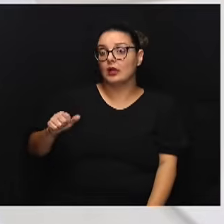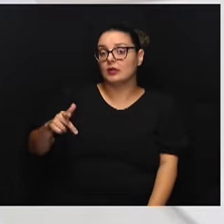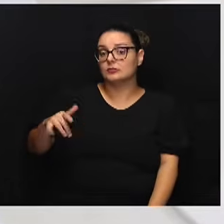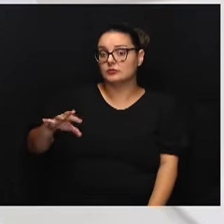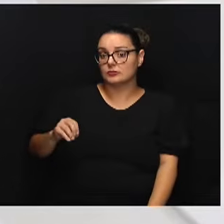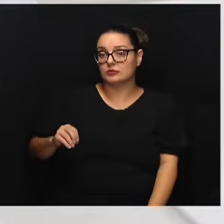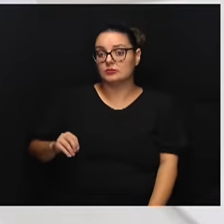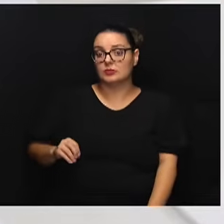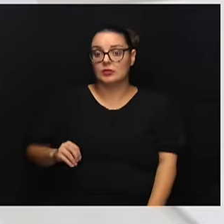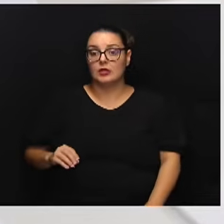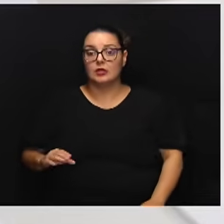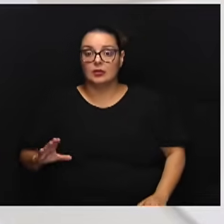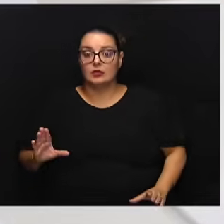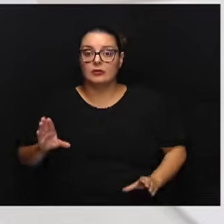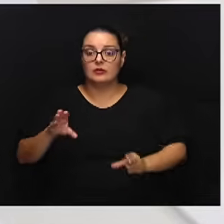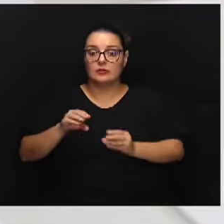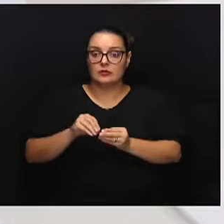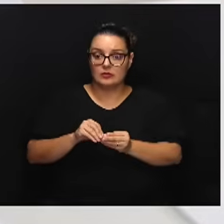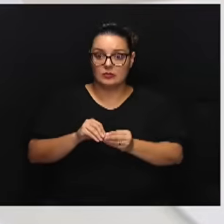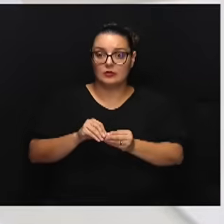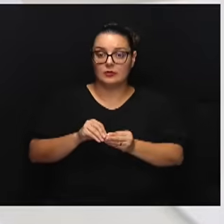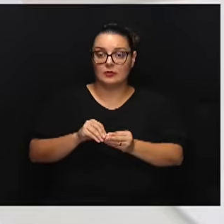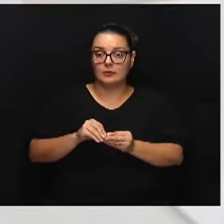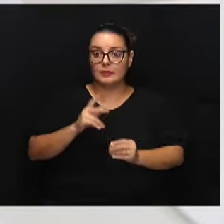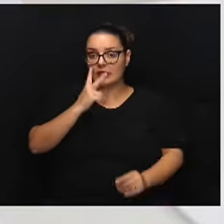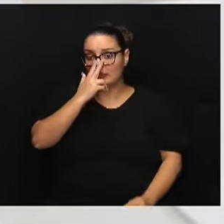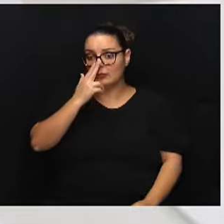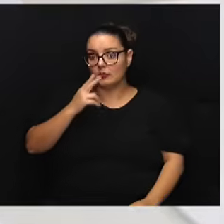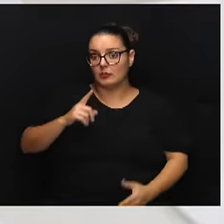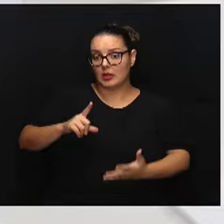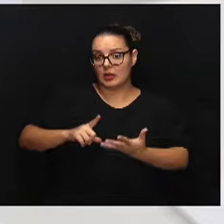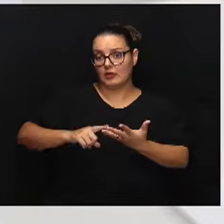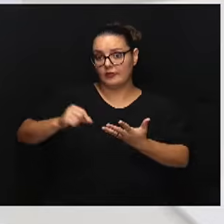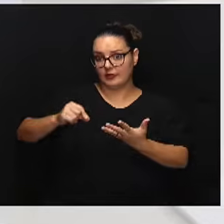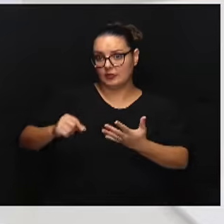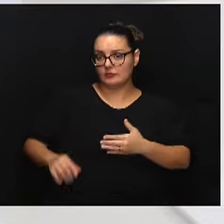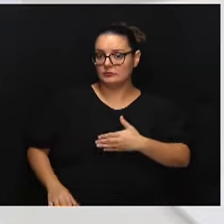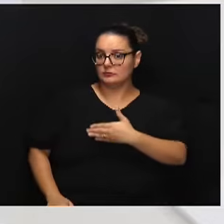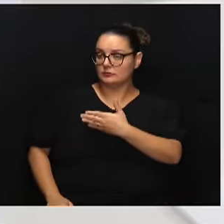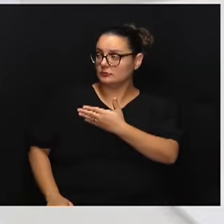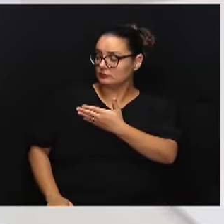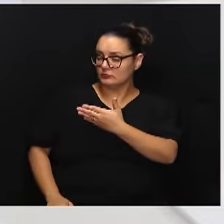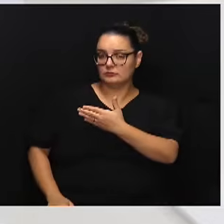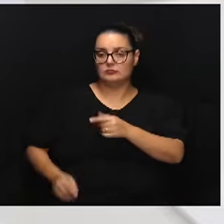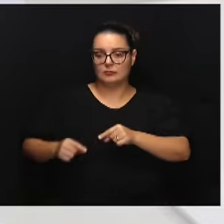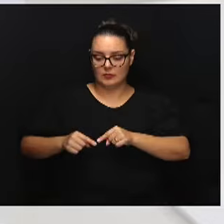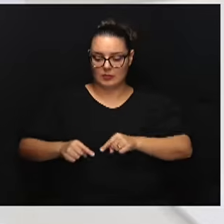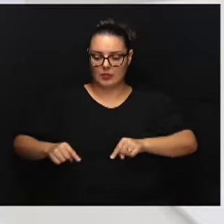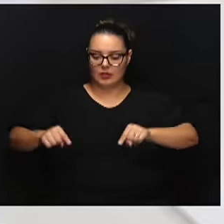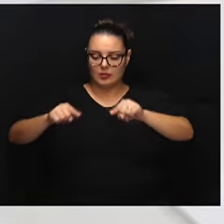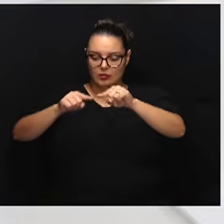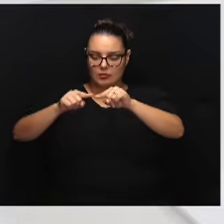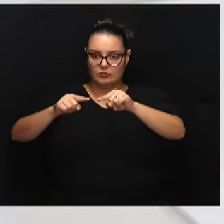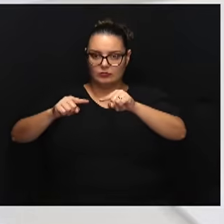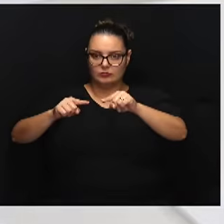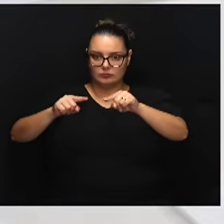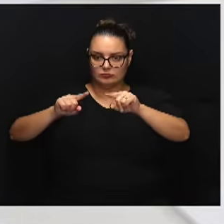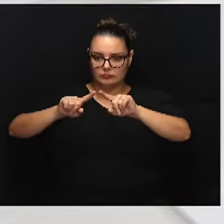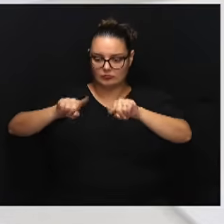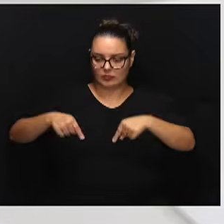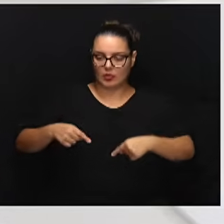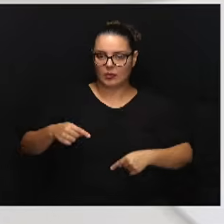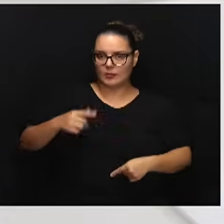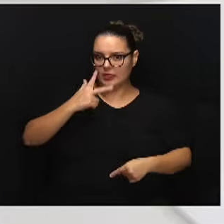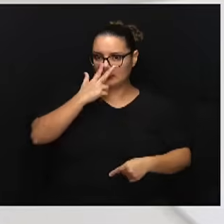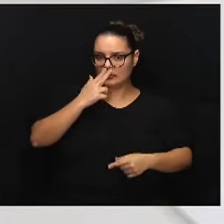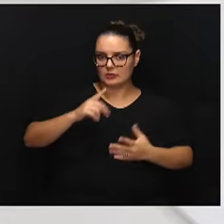gente só vai fechar aqui agora. A gente vai fazer como se fosse uma folha, né? Ó, de árvore. Sabe folha de árvore? Sim.